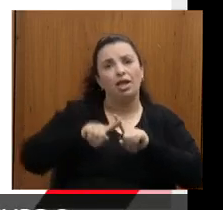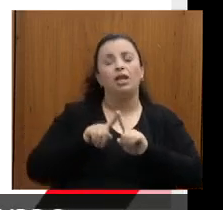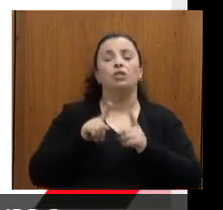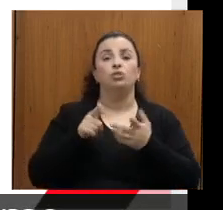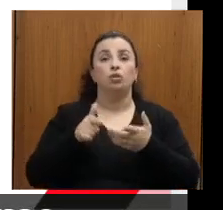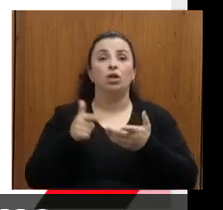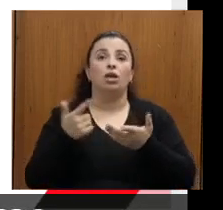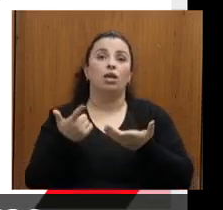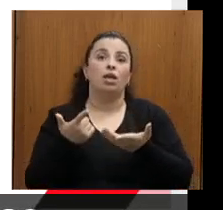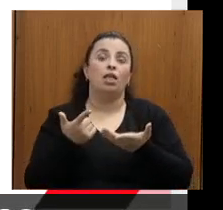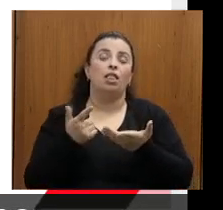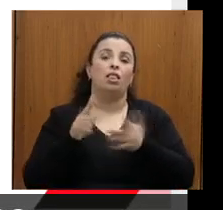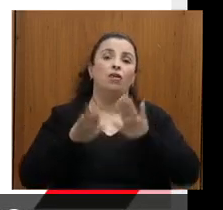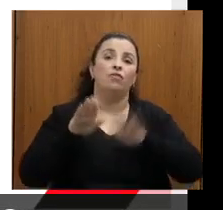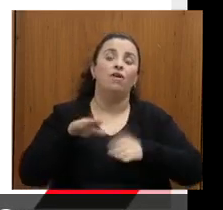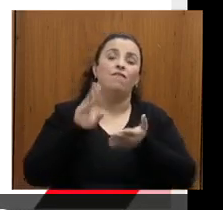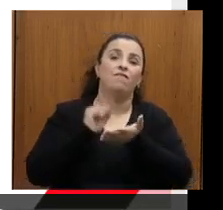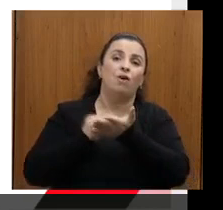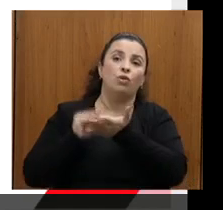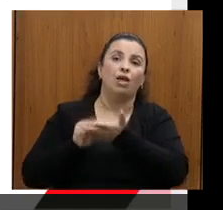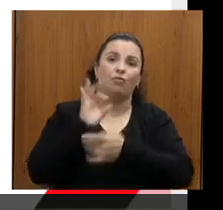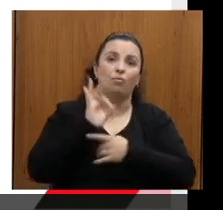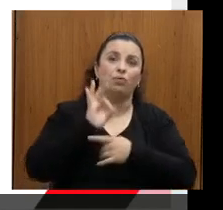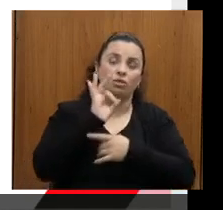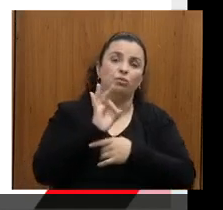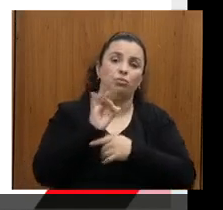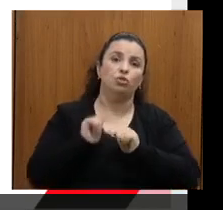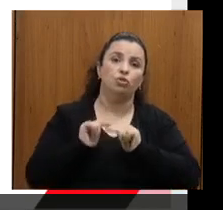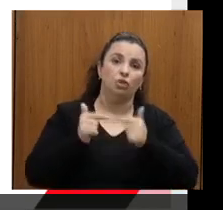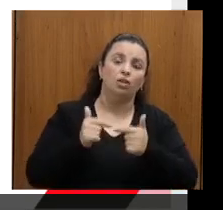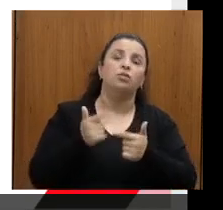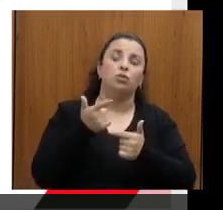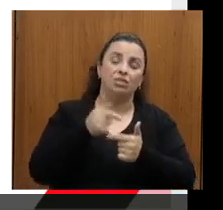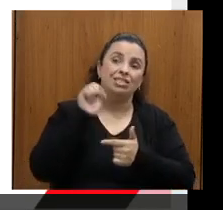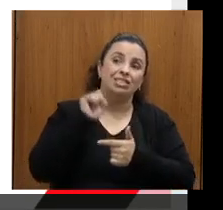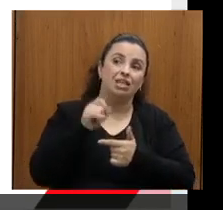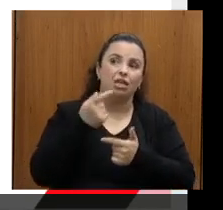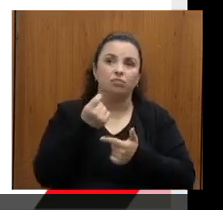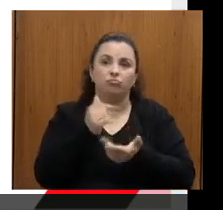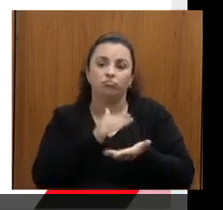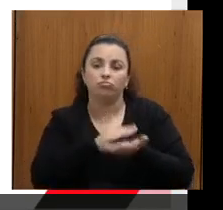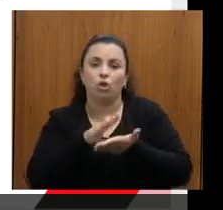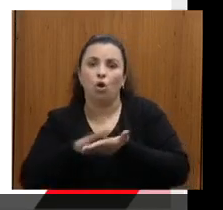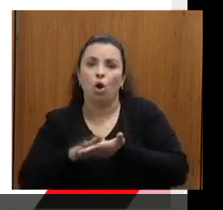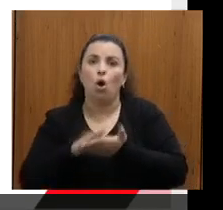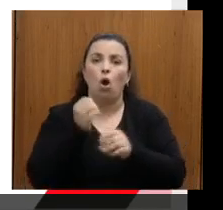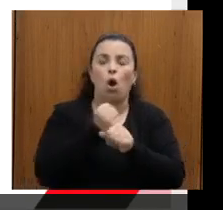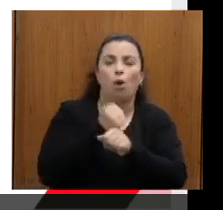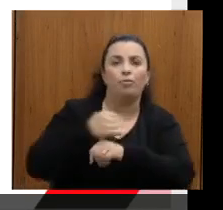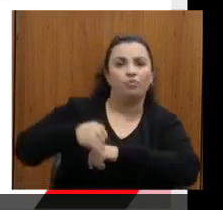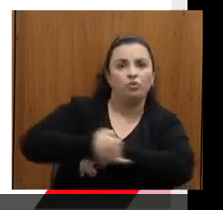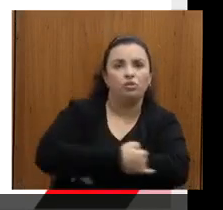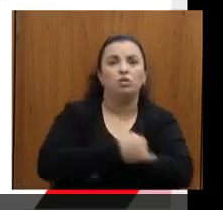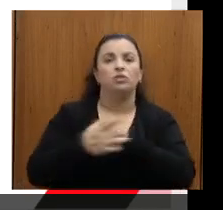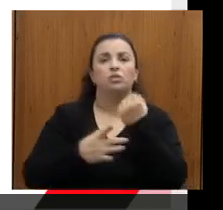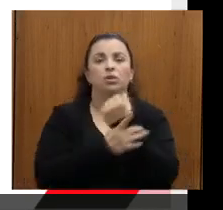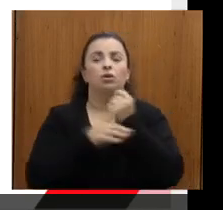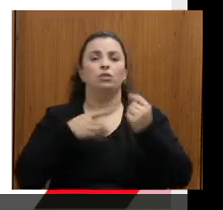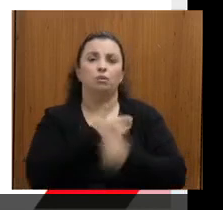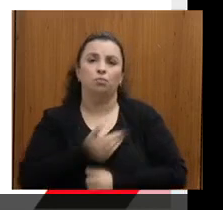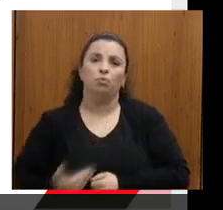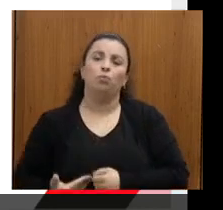faltava ainda um percentual de execução. Esse recurso foi destinado para obras de infraestrutura, segurança pública e modernização